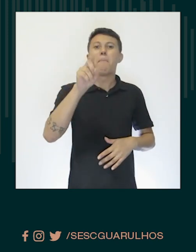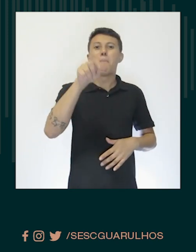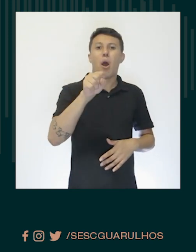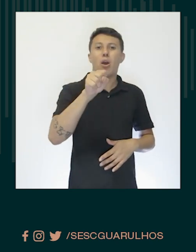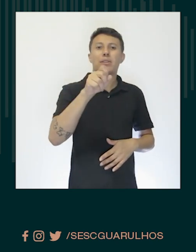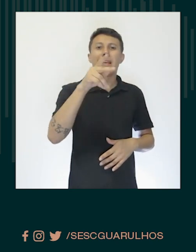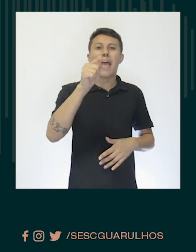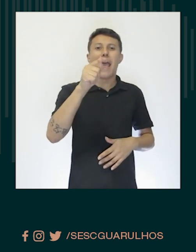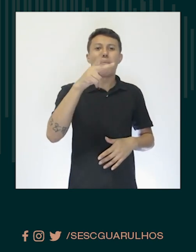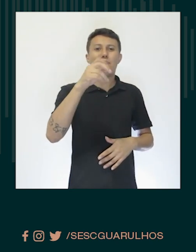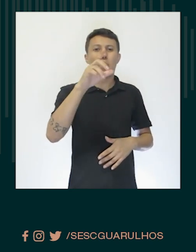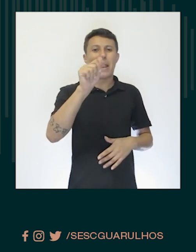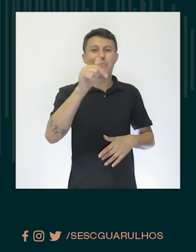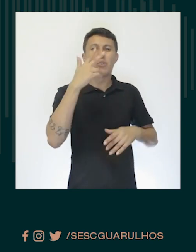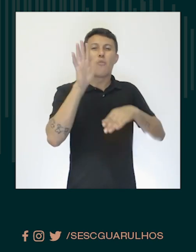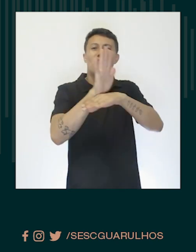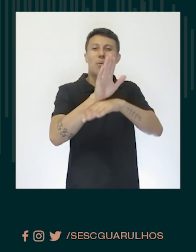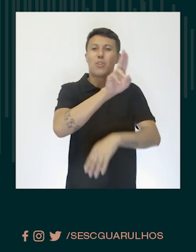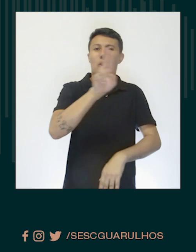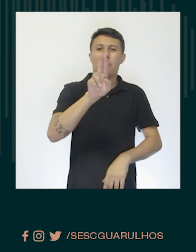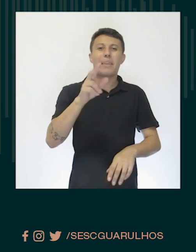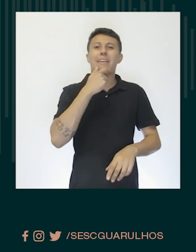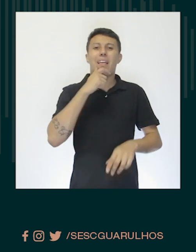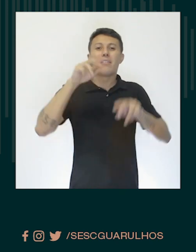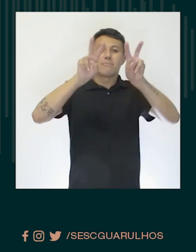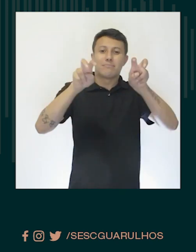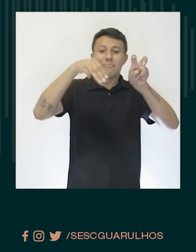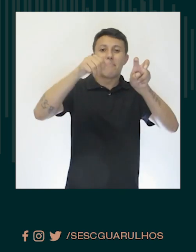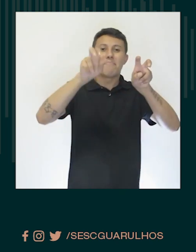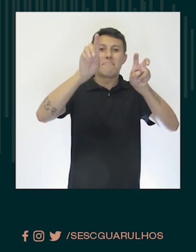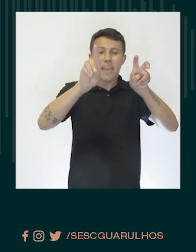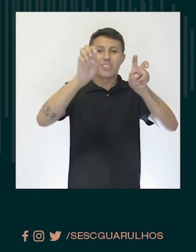tá ligado? Onde tudo acabou. E quando você vê uma foto